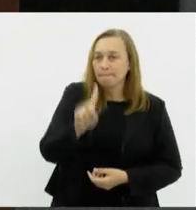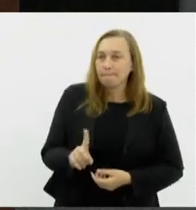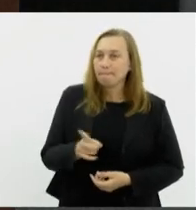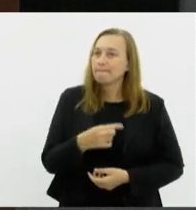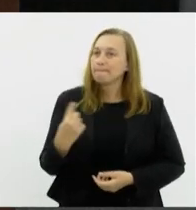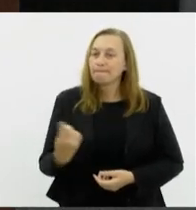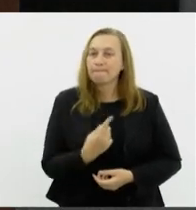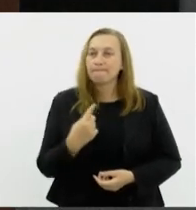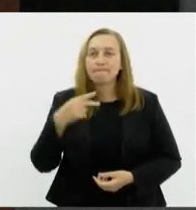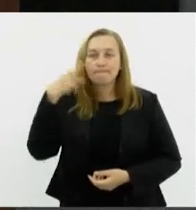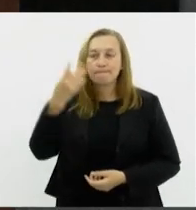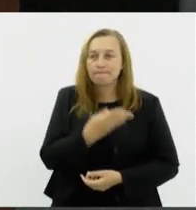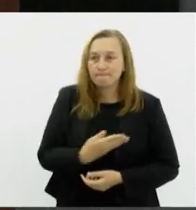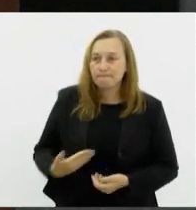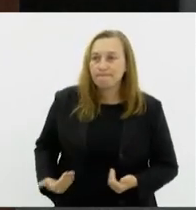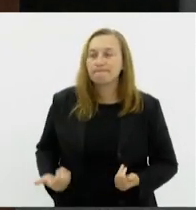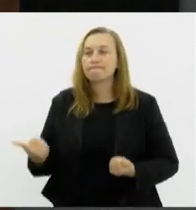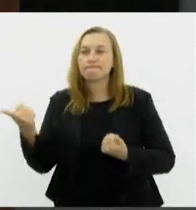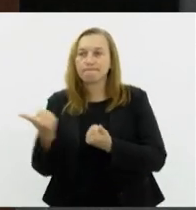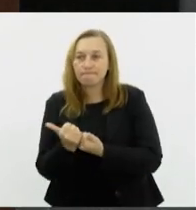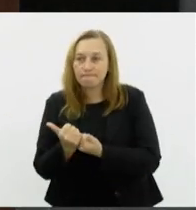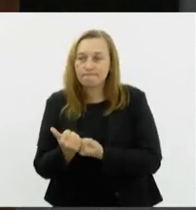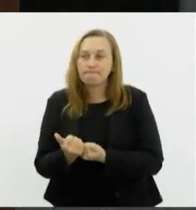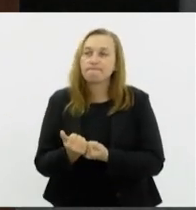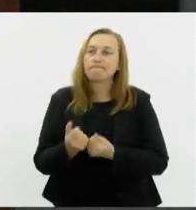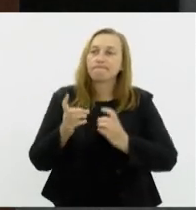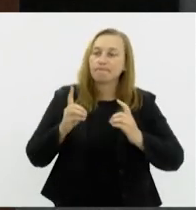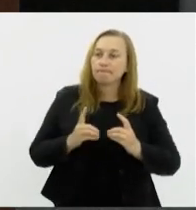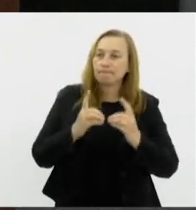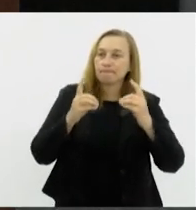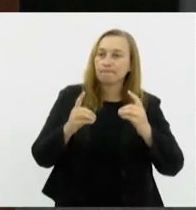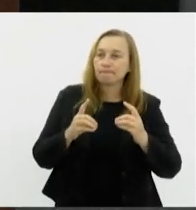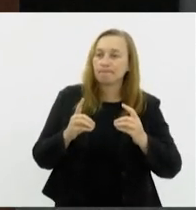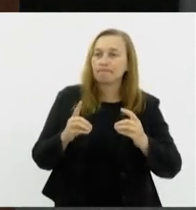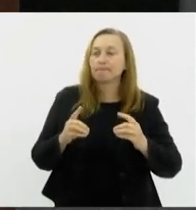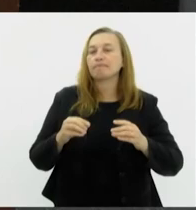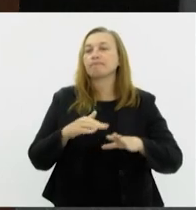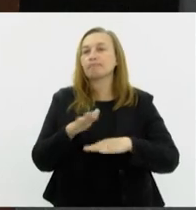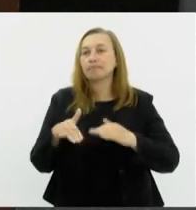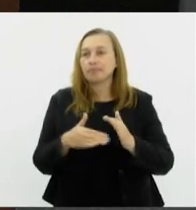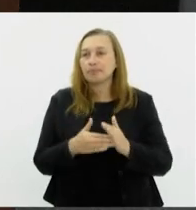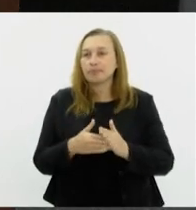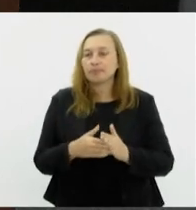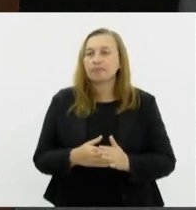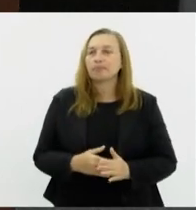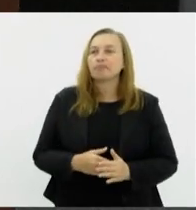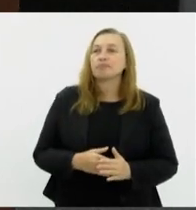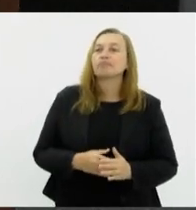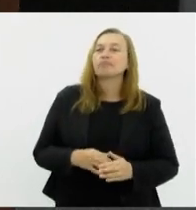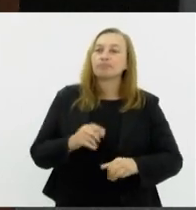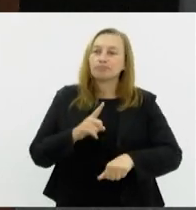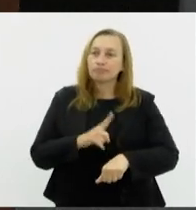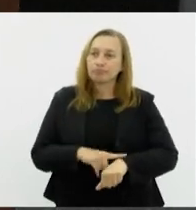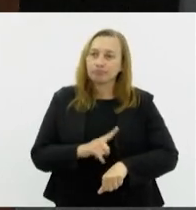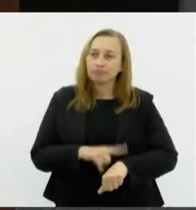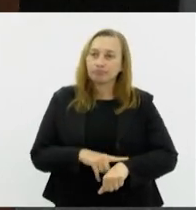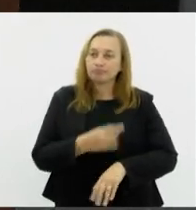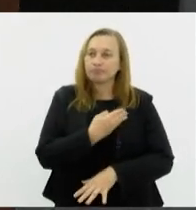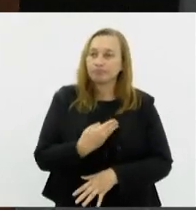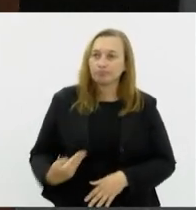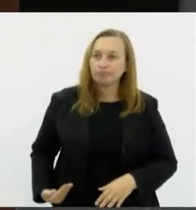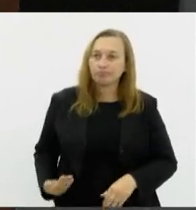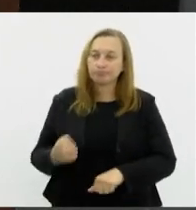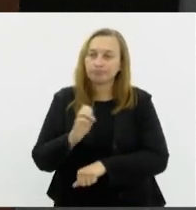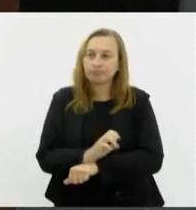sobre as políticas de apoio, de acolhimento, atendimento integral que estão em vigor, especialmente nesse momento em que o governo federal